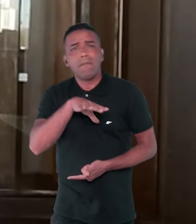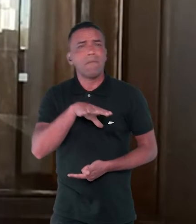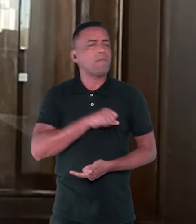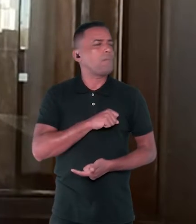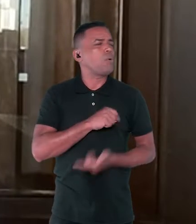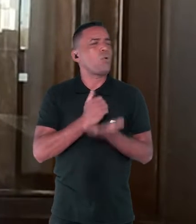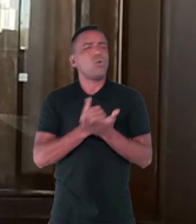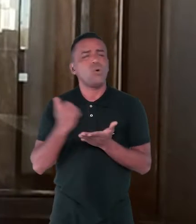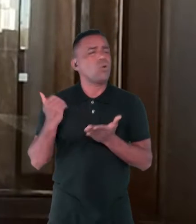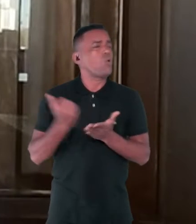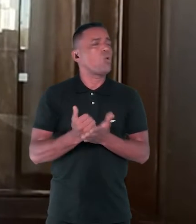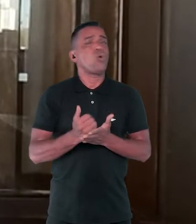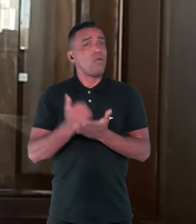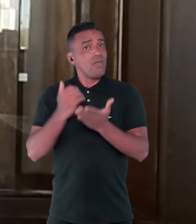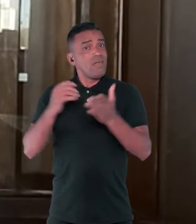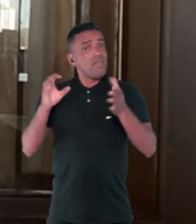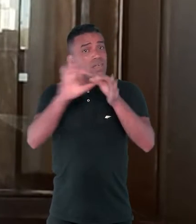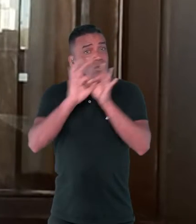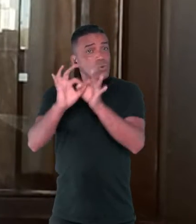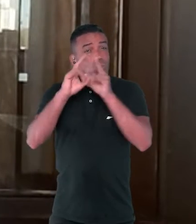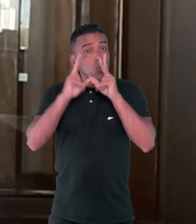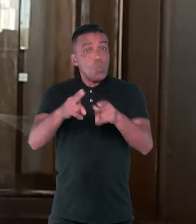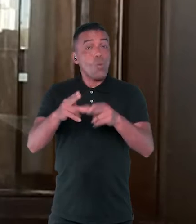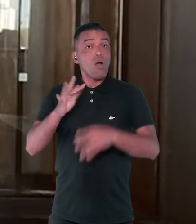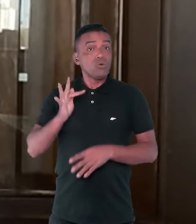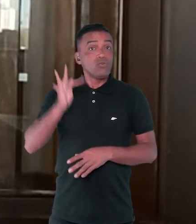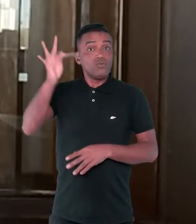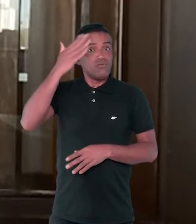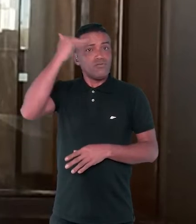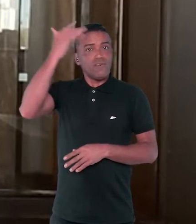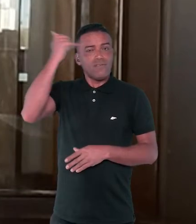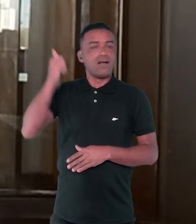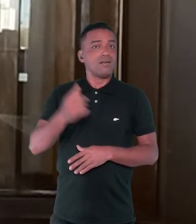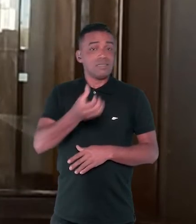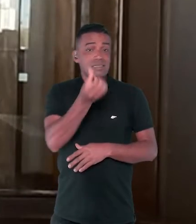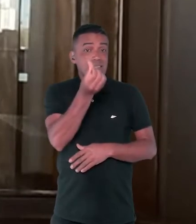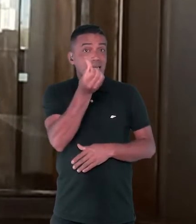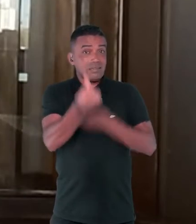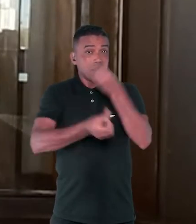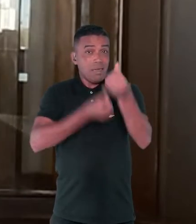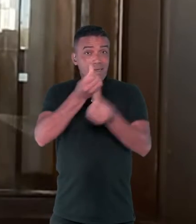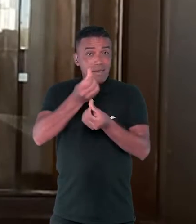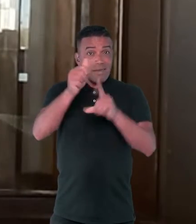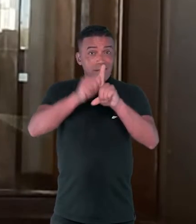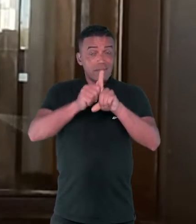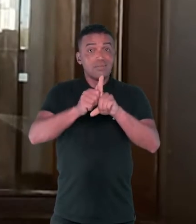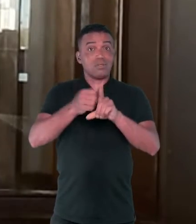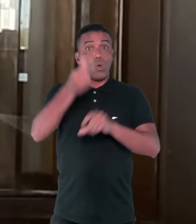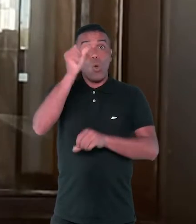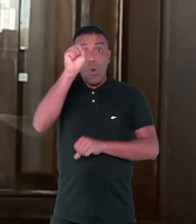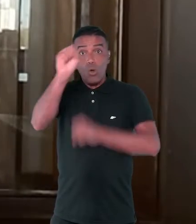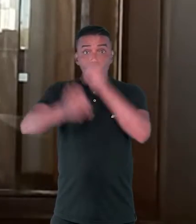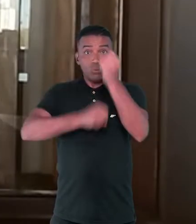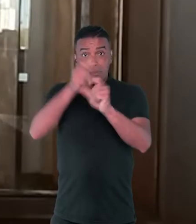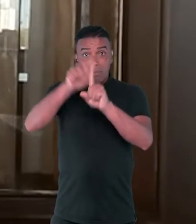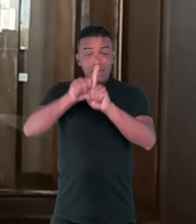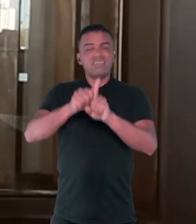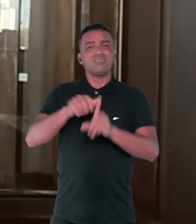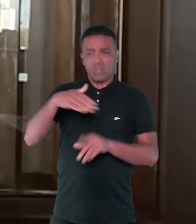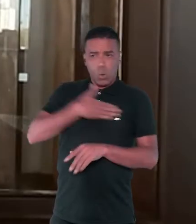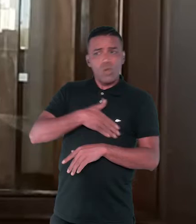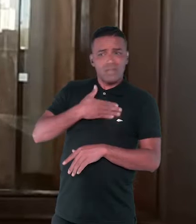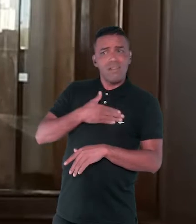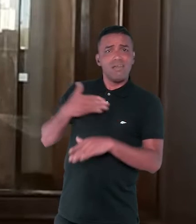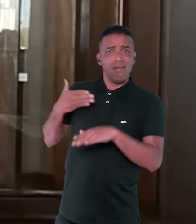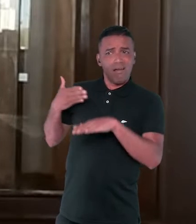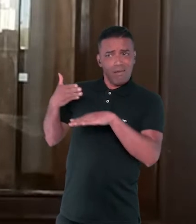mais amor é igual a sucesso. E não é que uns 6, 8 meses depois, outro hóspede do hotel me perguntou: você gostaria de